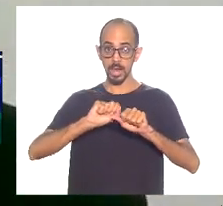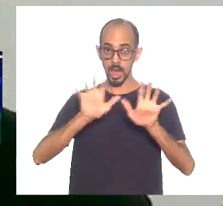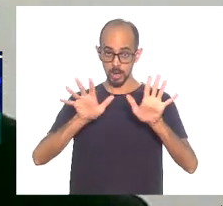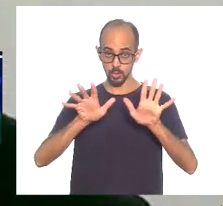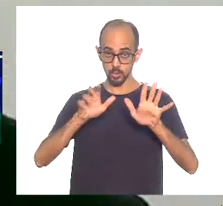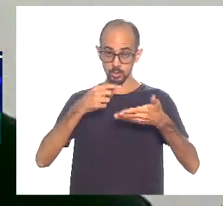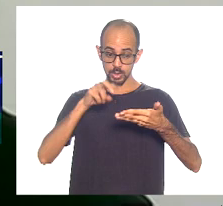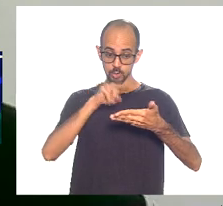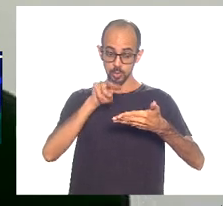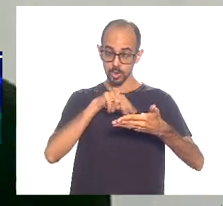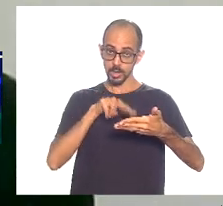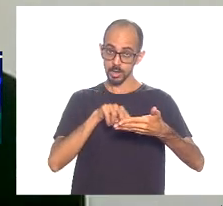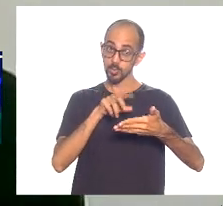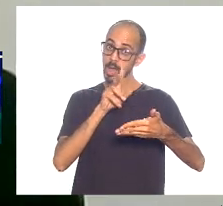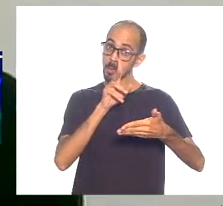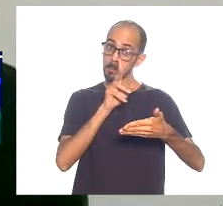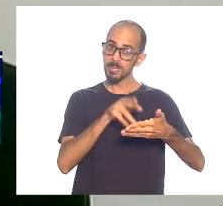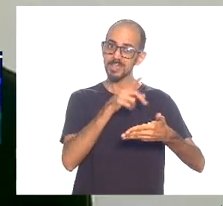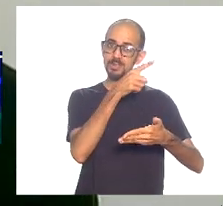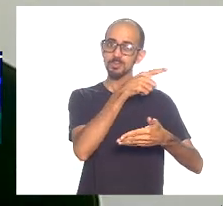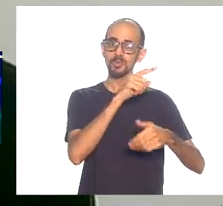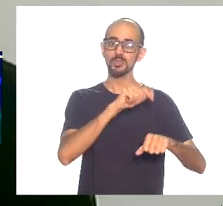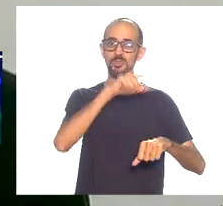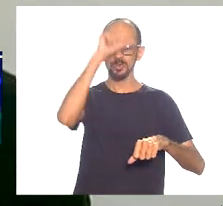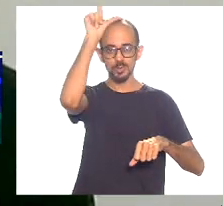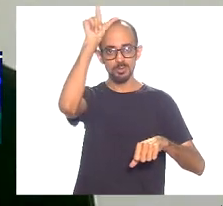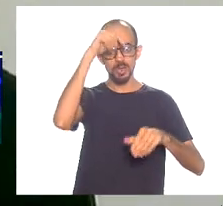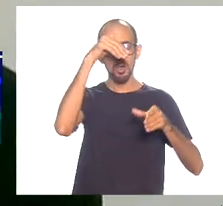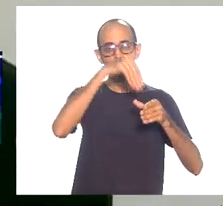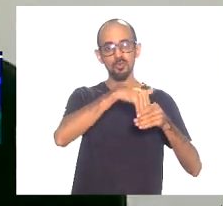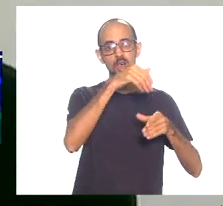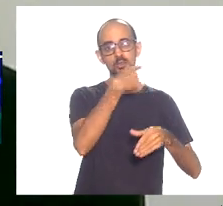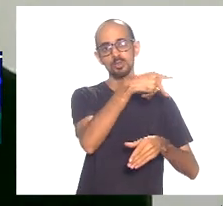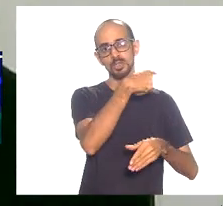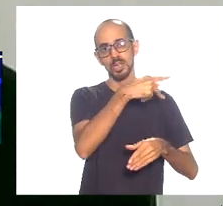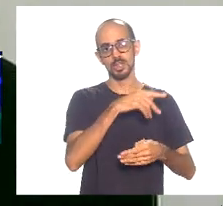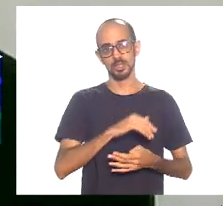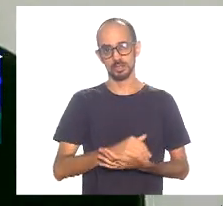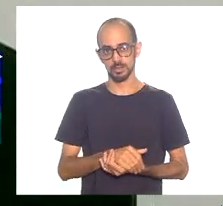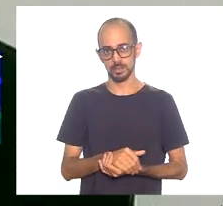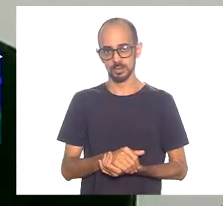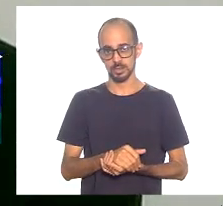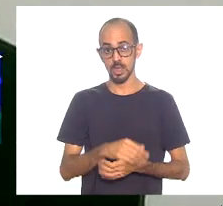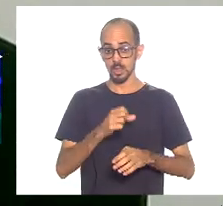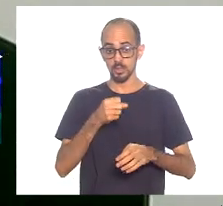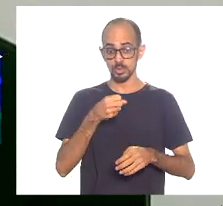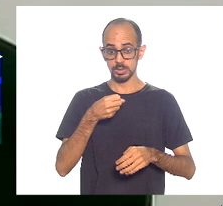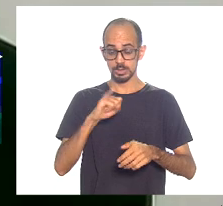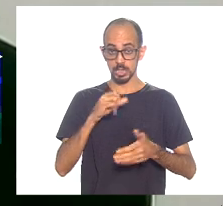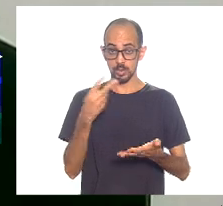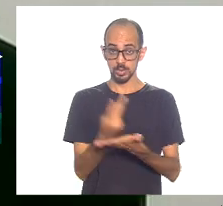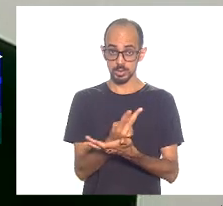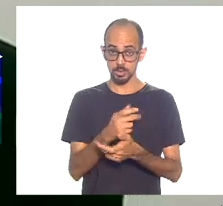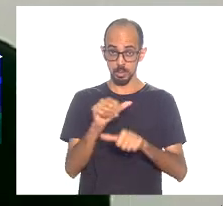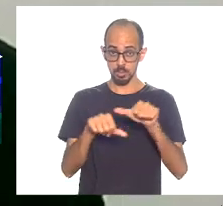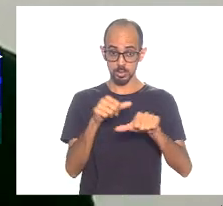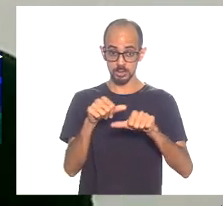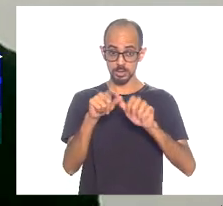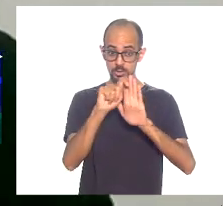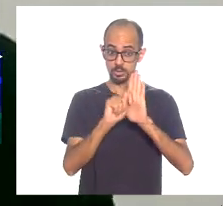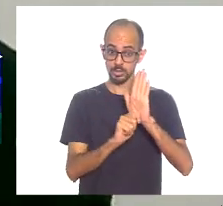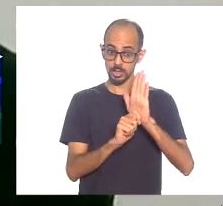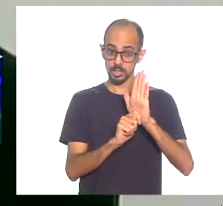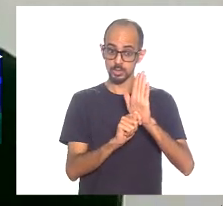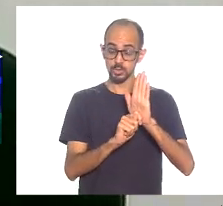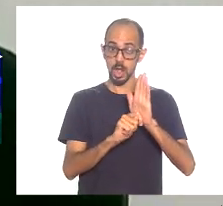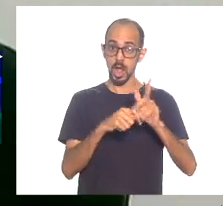eu estou lendo aqui é exatamente o voto que eu recebi do deputado Luiz Paulo e eu houve uma mudança de texto